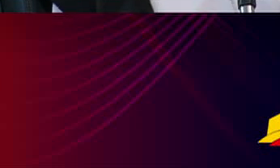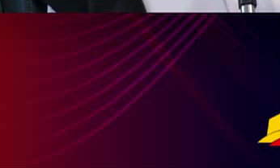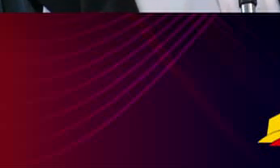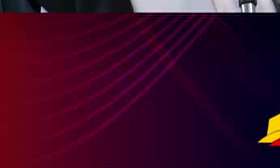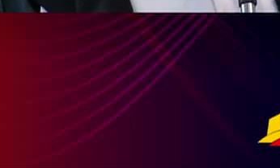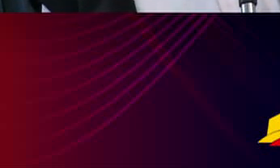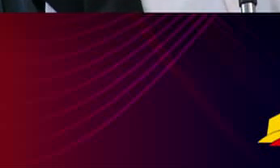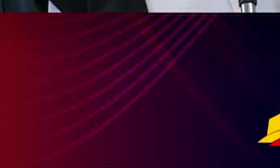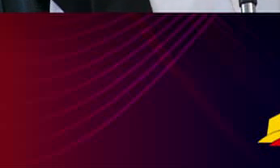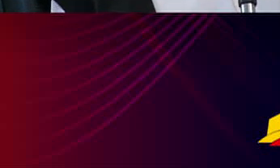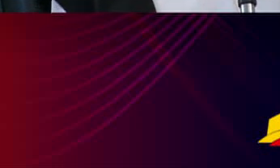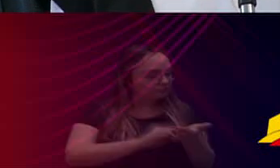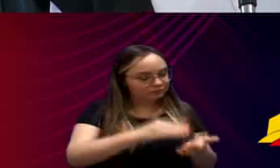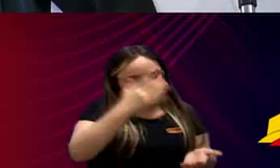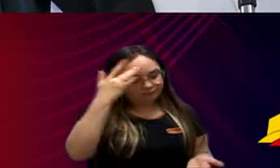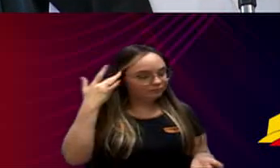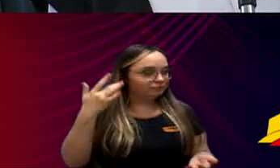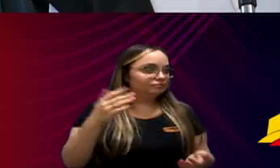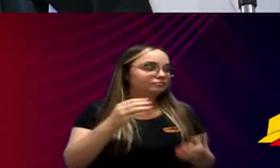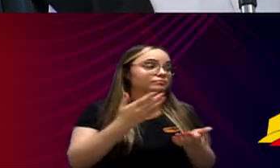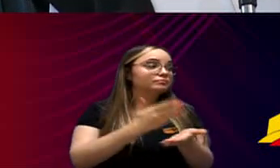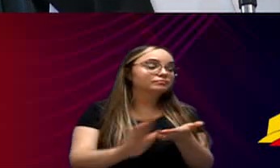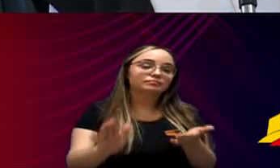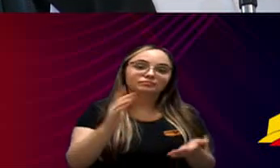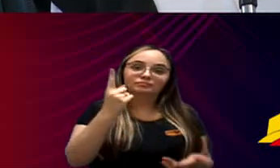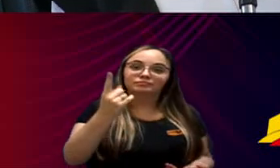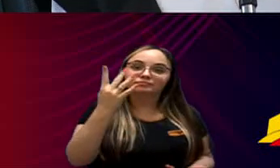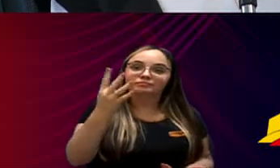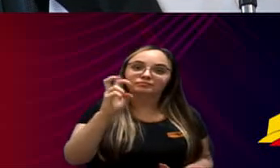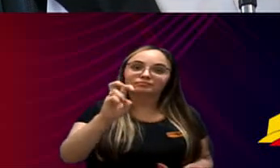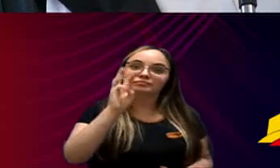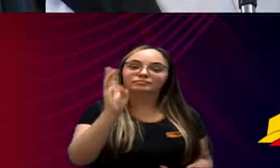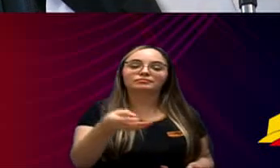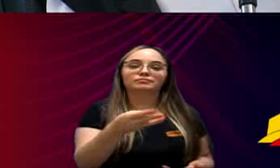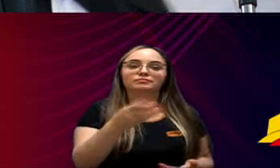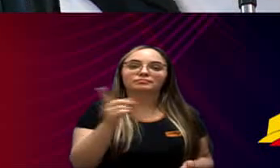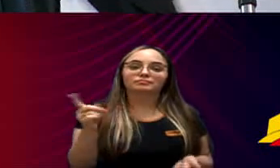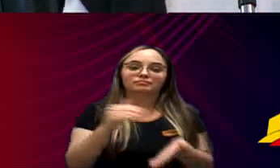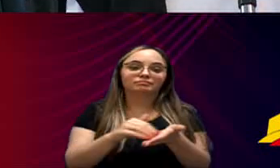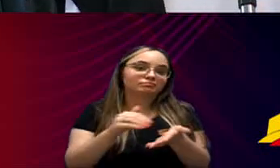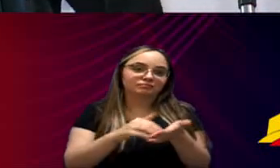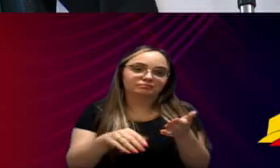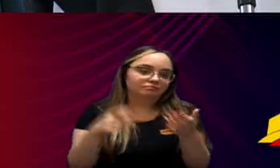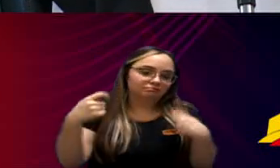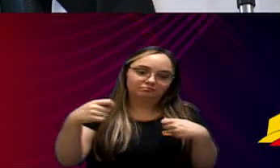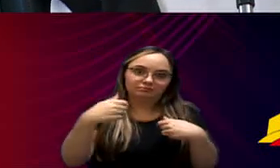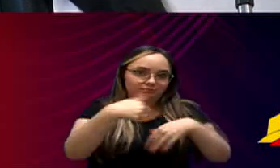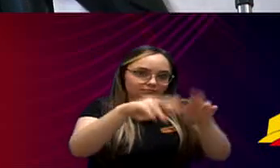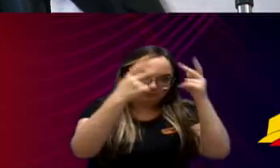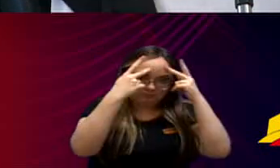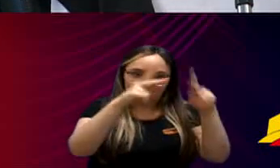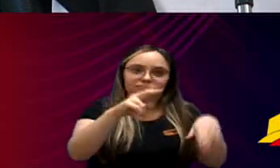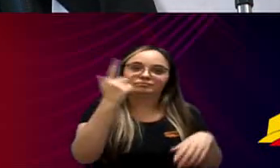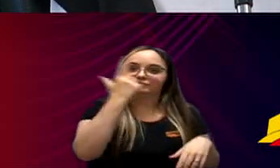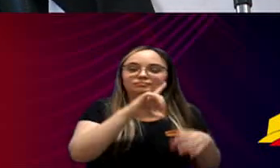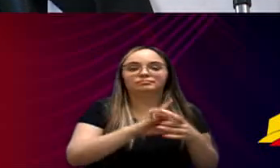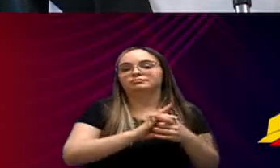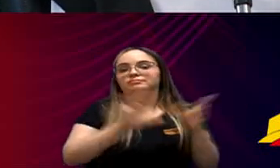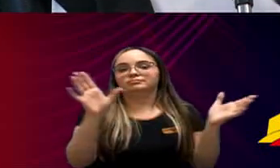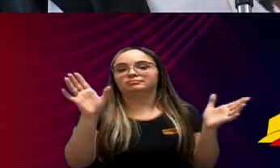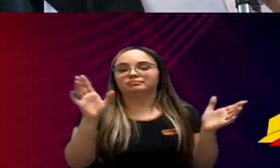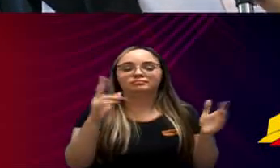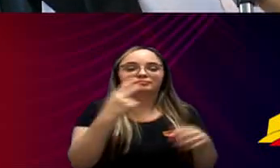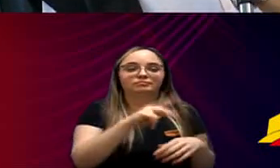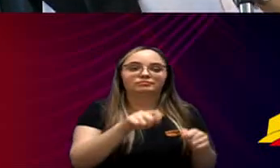mais vereador? Concursos, sobrando 145 milhões para o secretário se virar nos 30 e conseguir